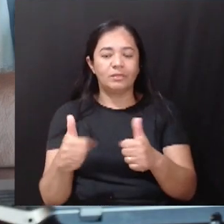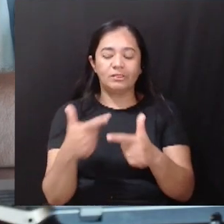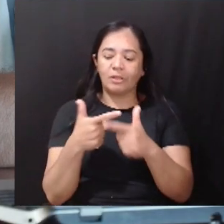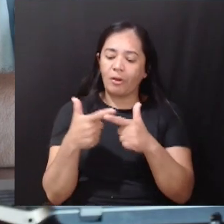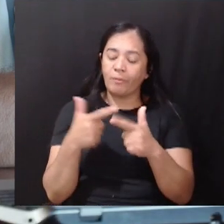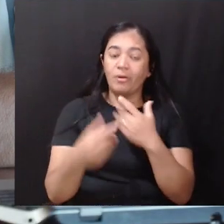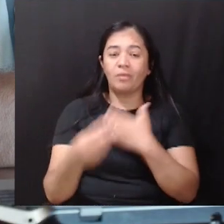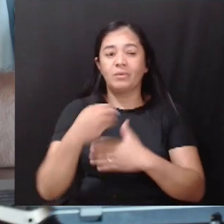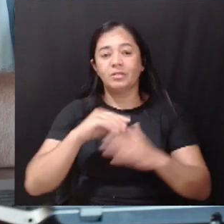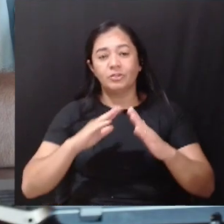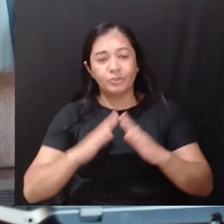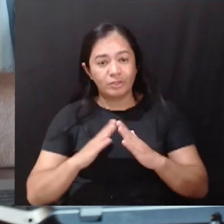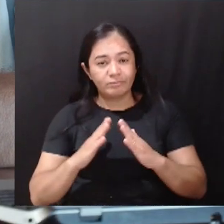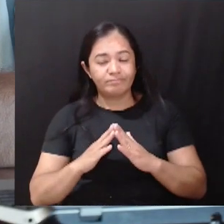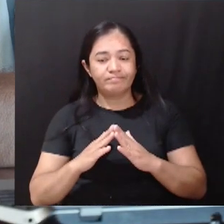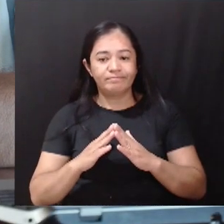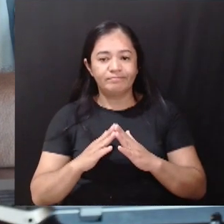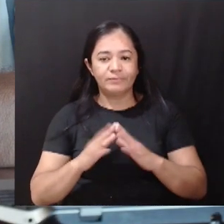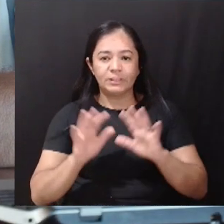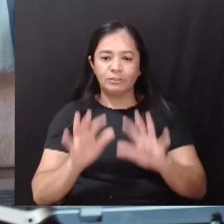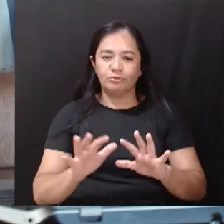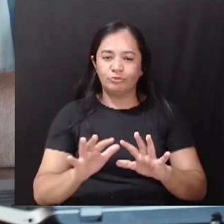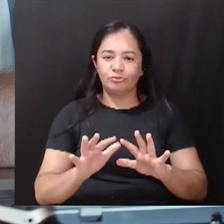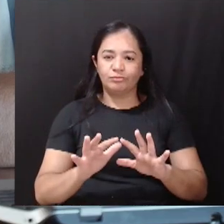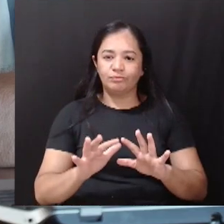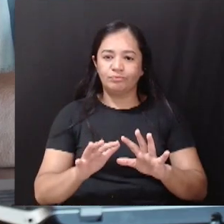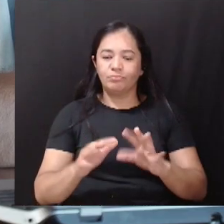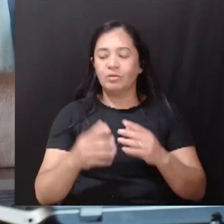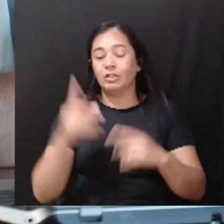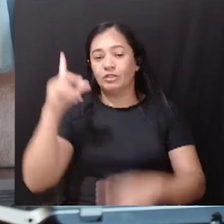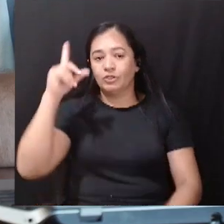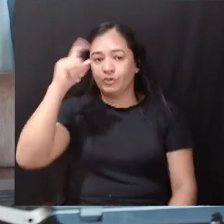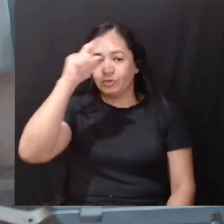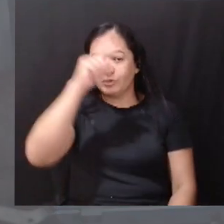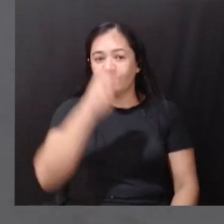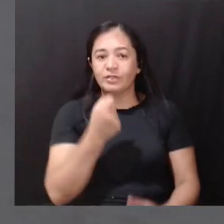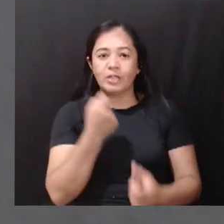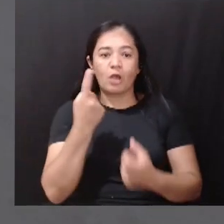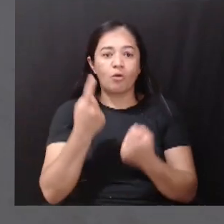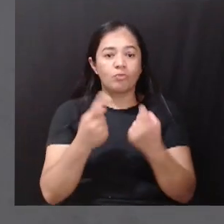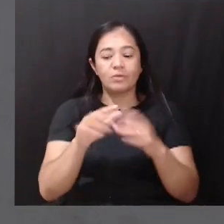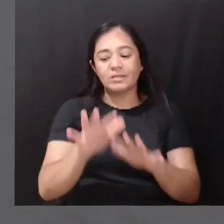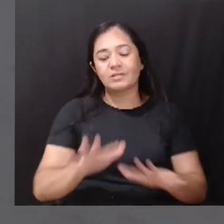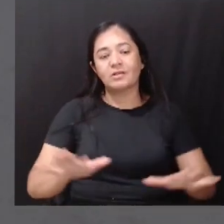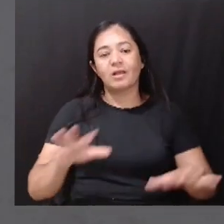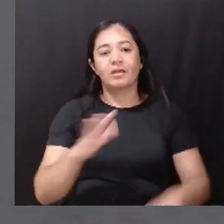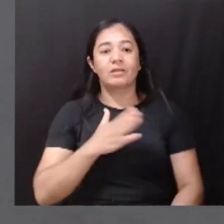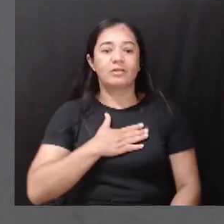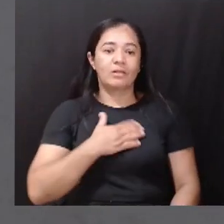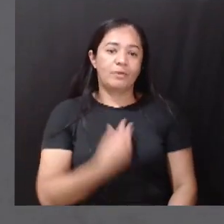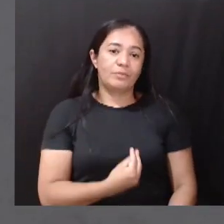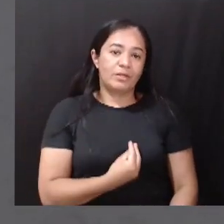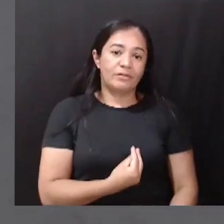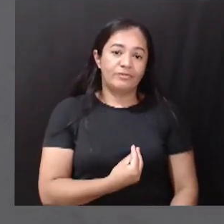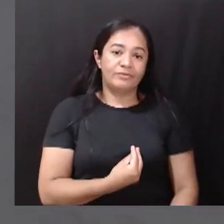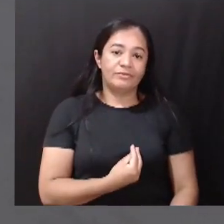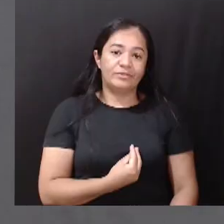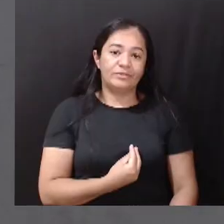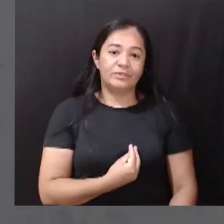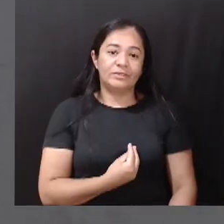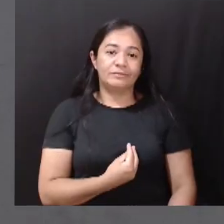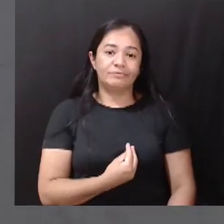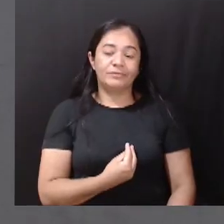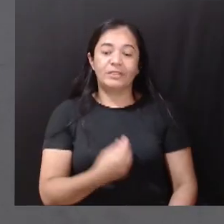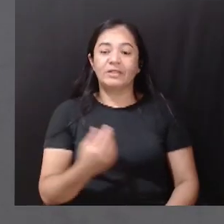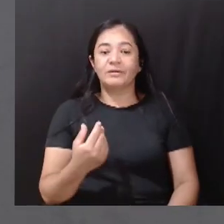de casa. Então, isso acaba dificultando alguns pontos da minha vida que não necessariamente são ligados à